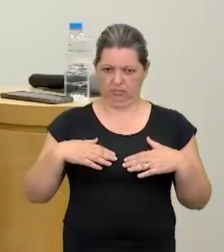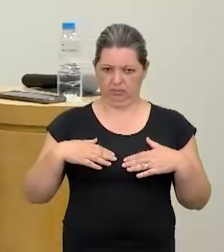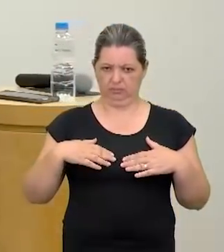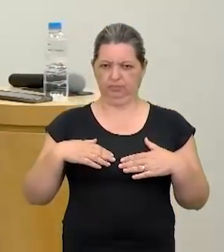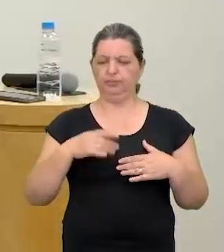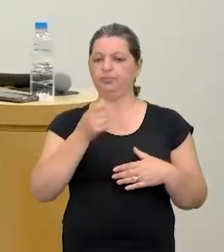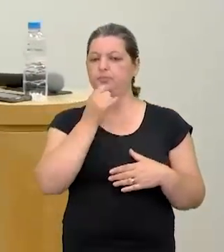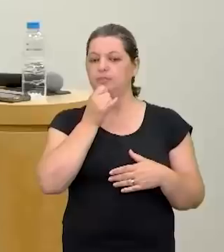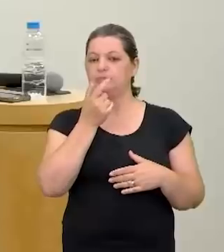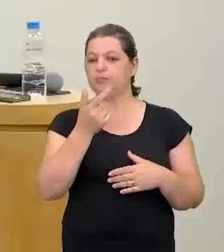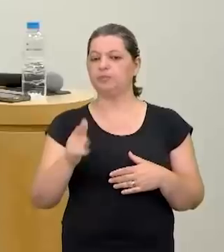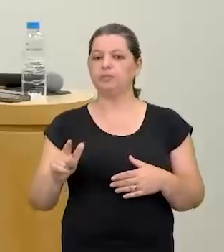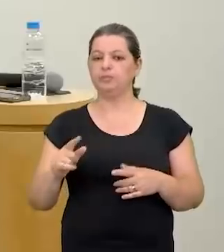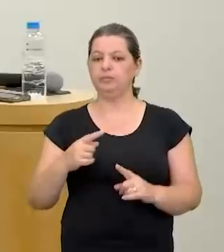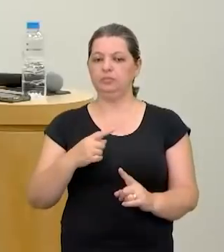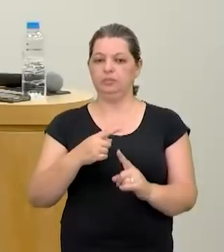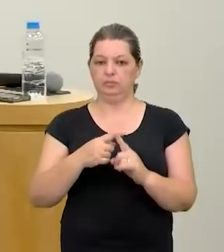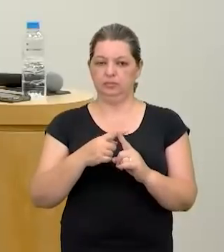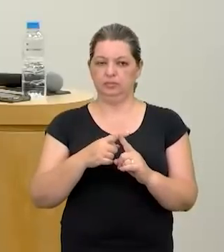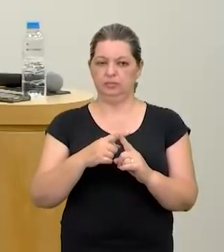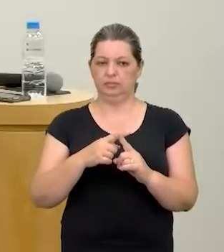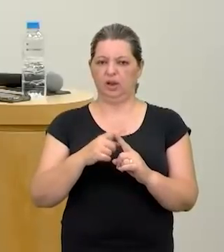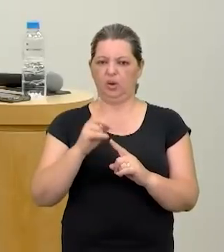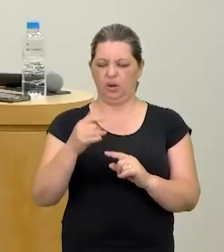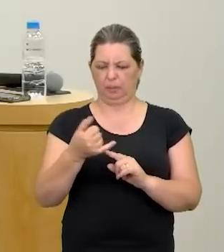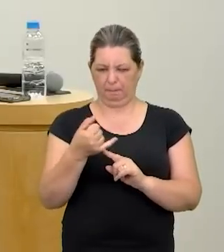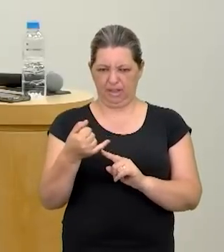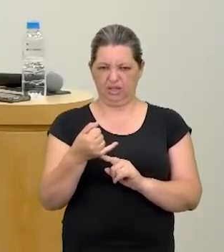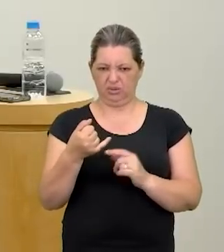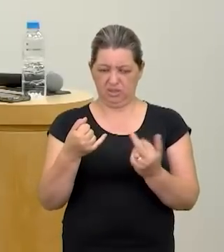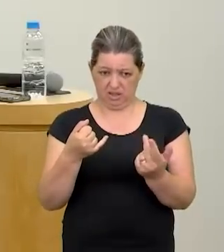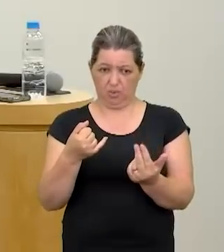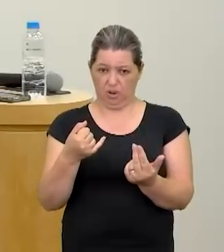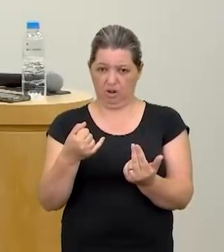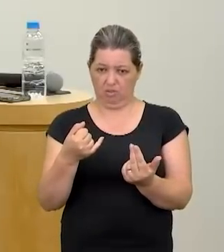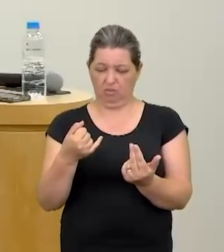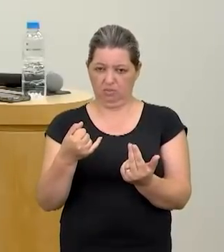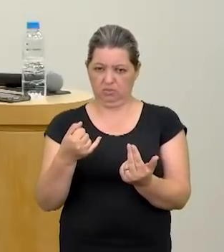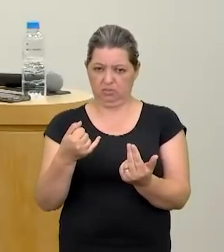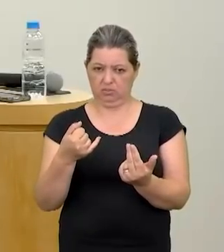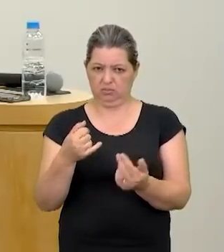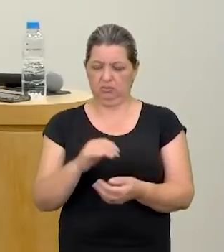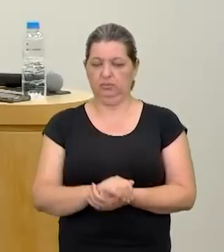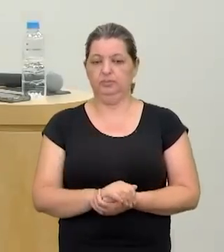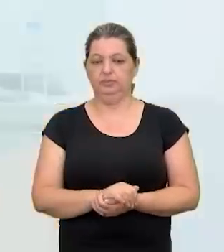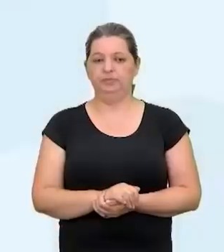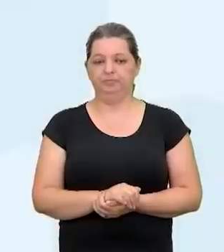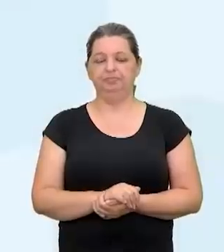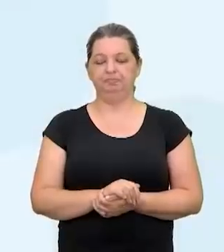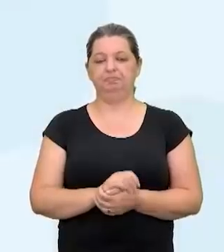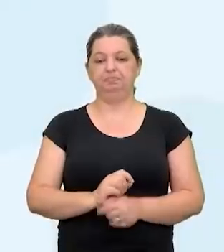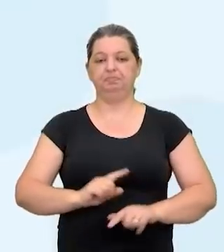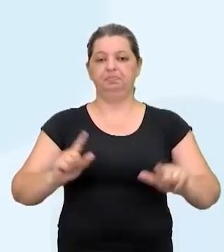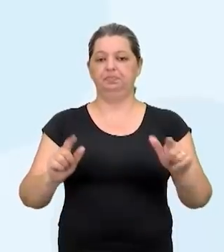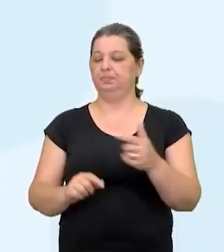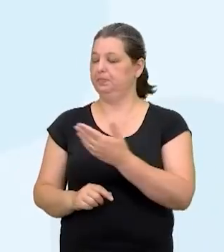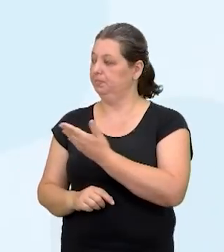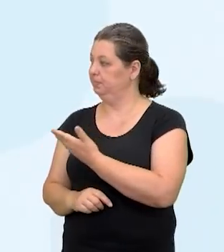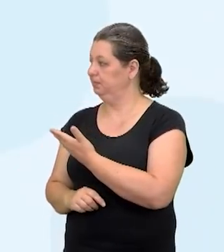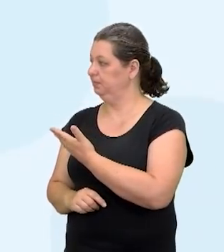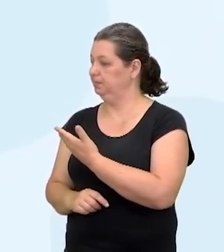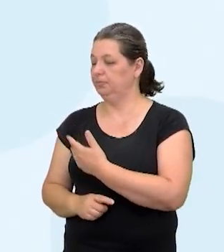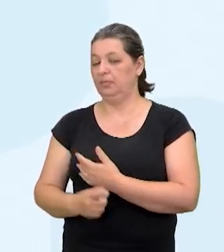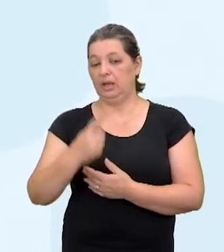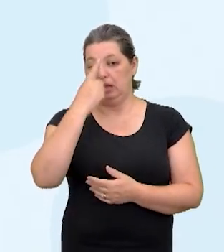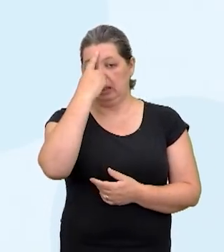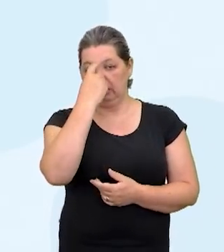um exemplo? Só que em vez com sinal de mais, vamos pensar com sinal de menos? Será que acontece a mesma coisa quando é quadrado da diferença? Então, pode colocar para eles lá na tela. É a mesma